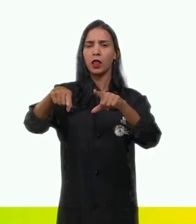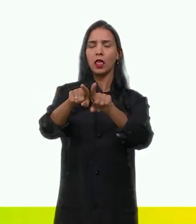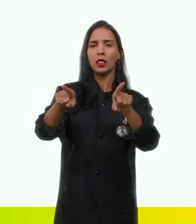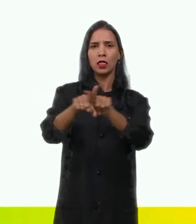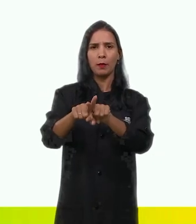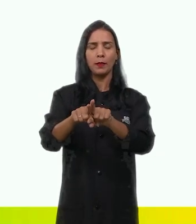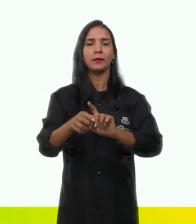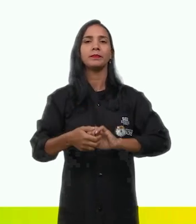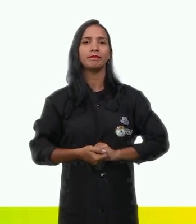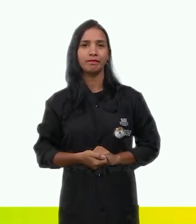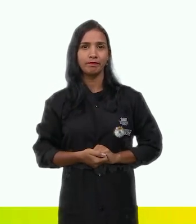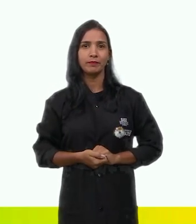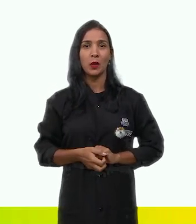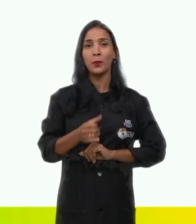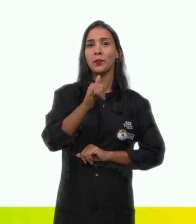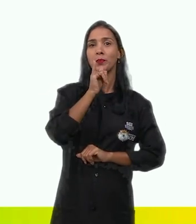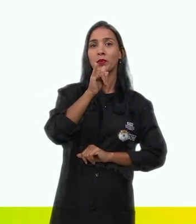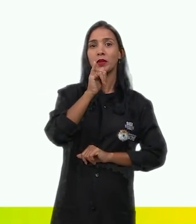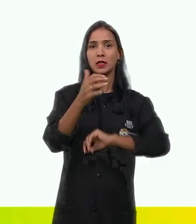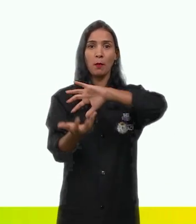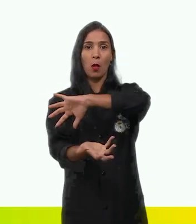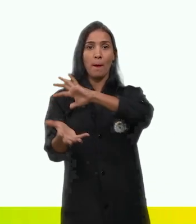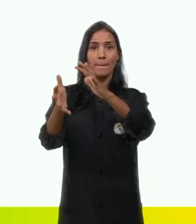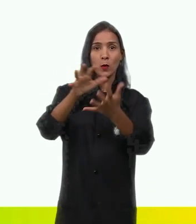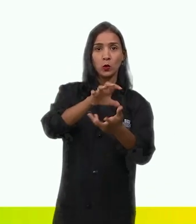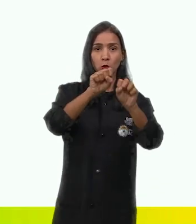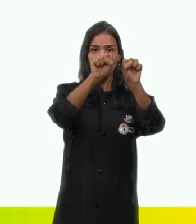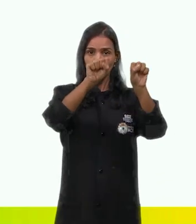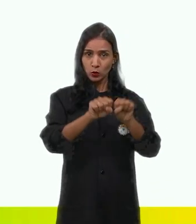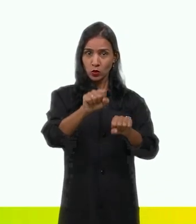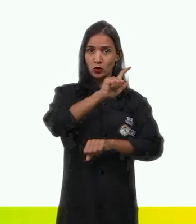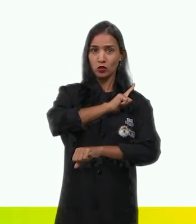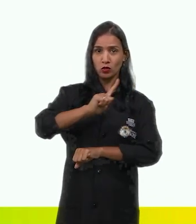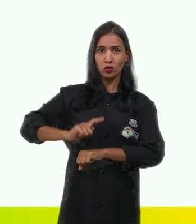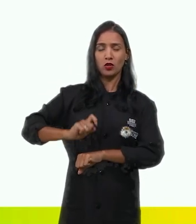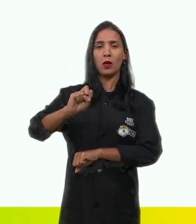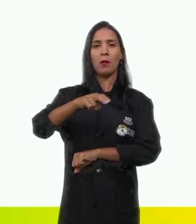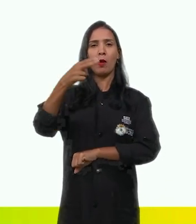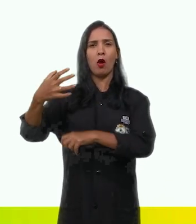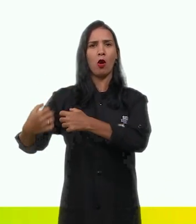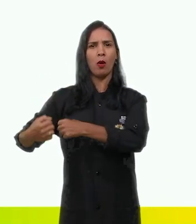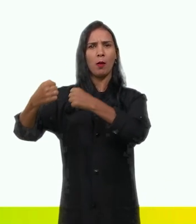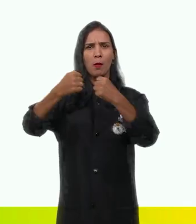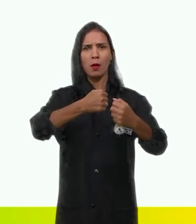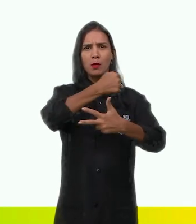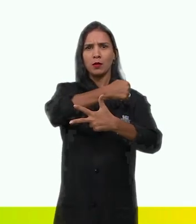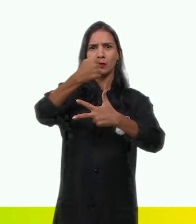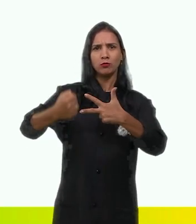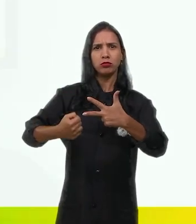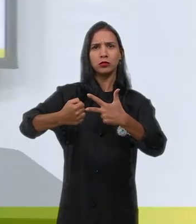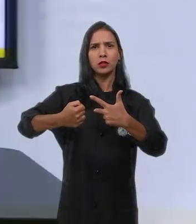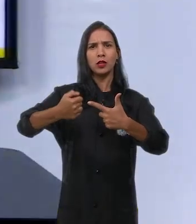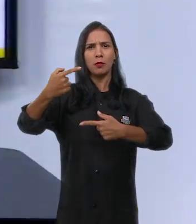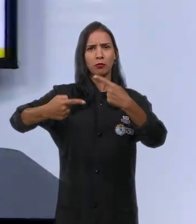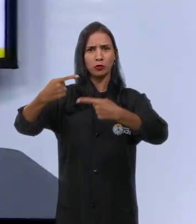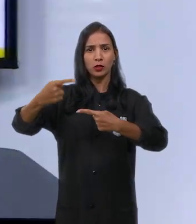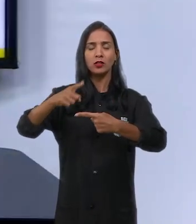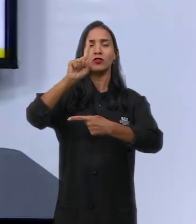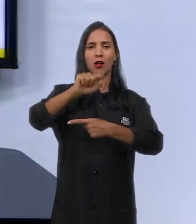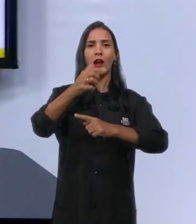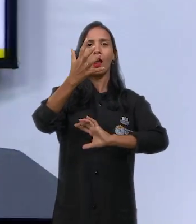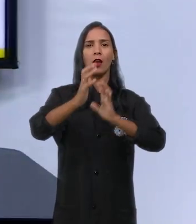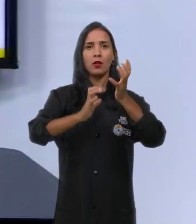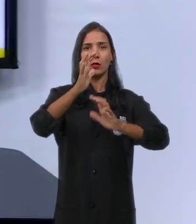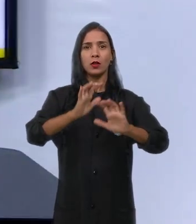teve uma mudança de um sistema de governo, de poder político, é uma revolução política. Tá? Esse é o